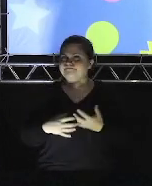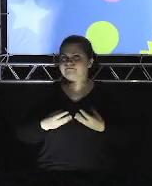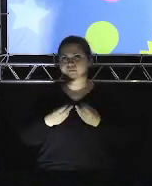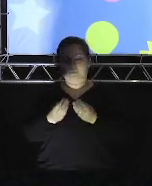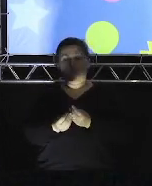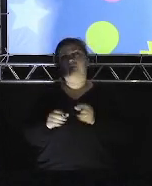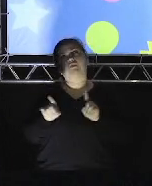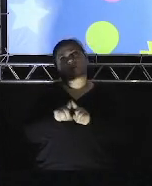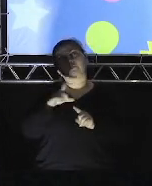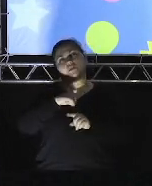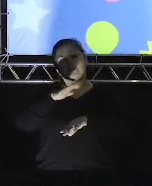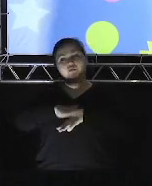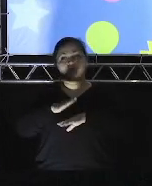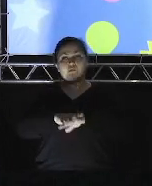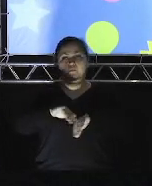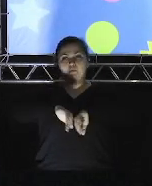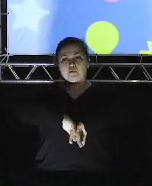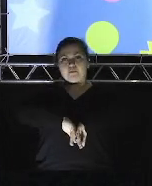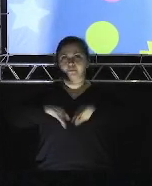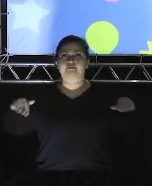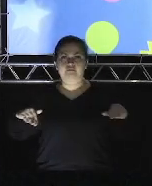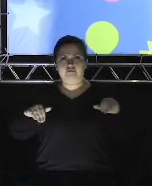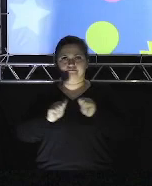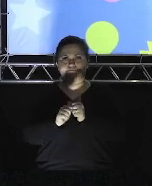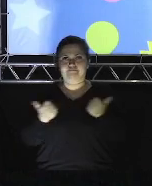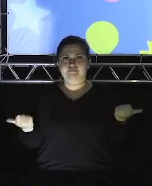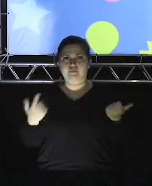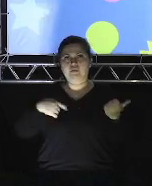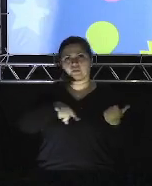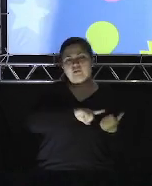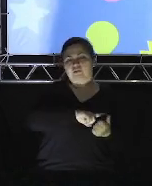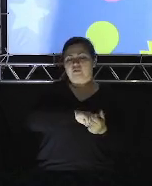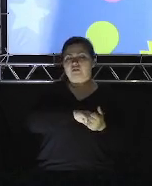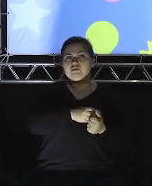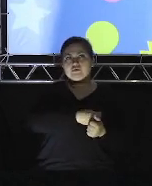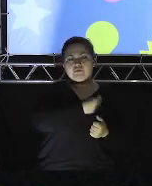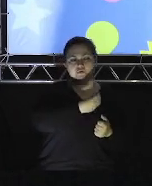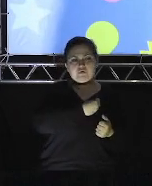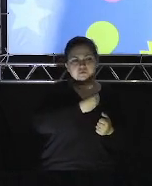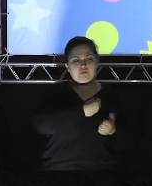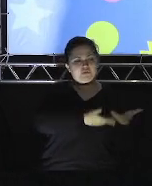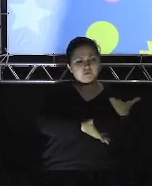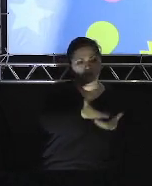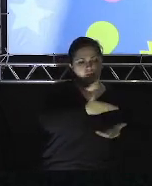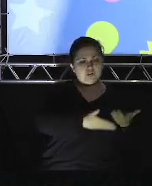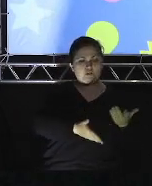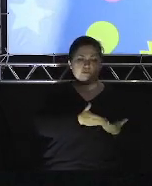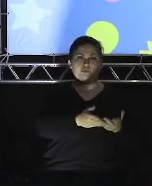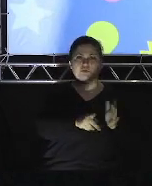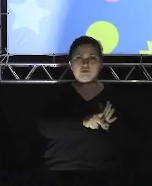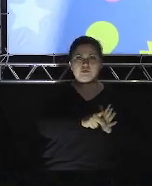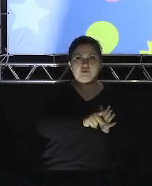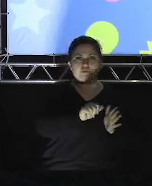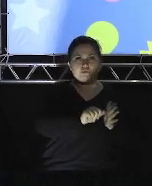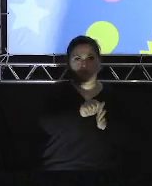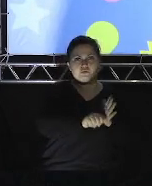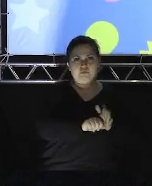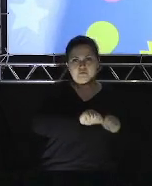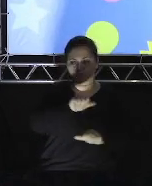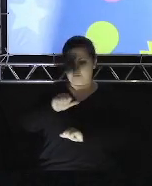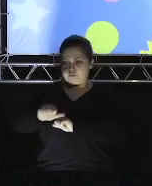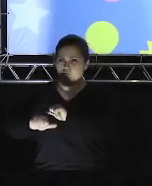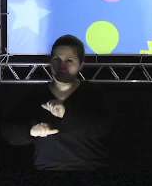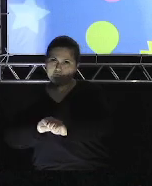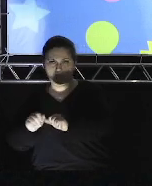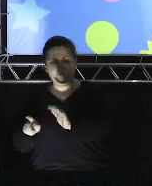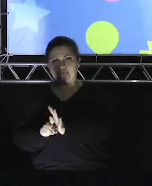teve também um momento de ruptura, que passamos da atuação de nível de squad para o nível tribo. Então,